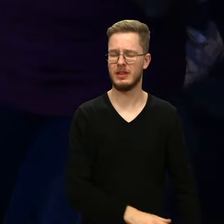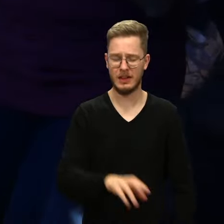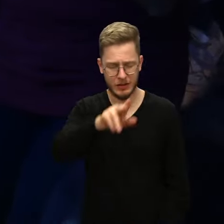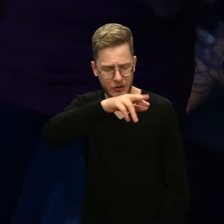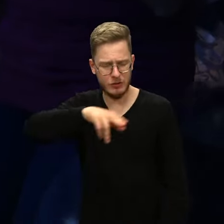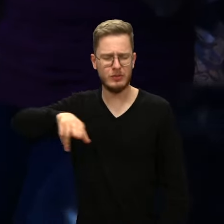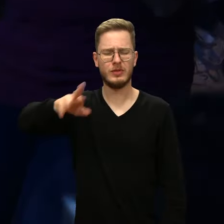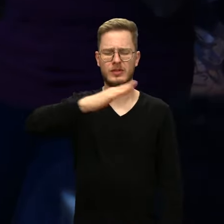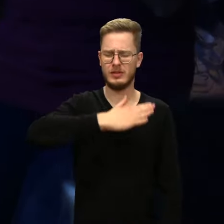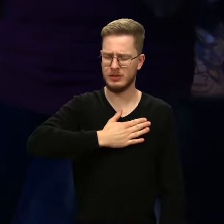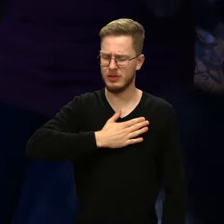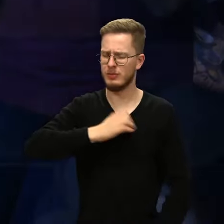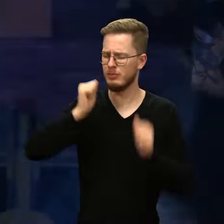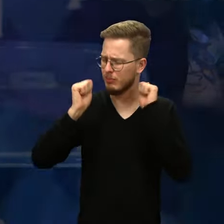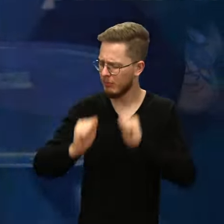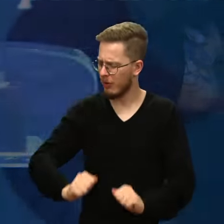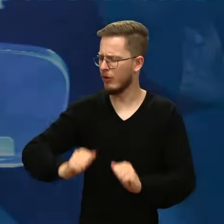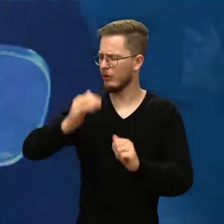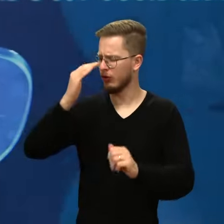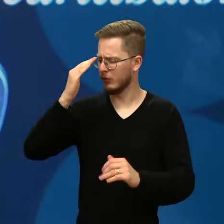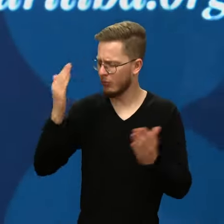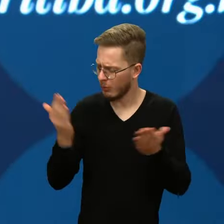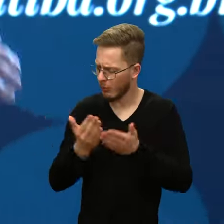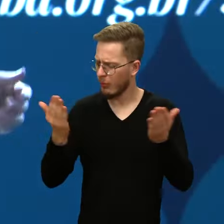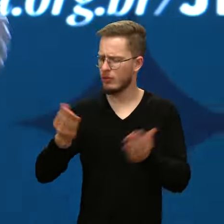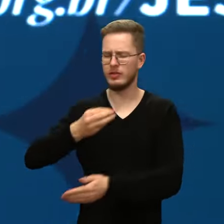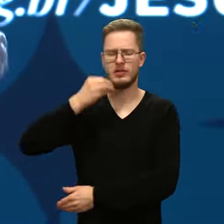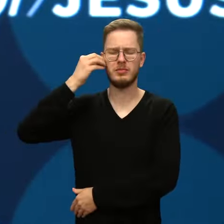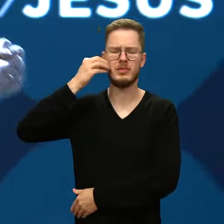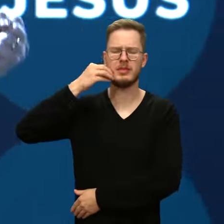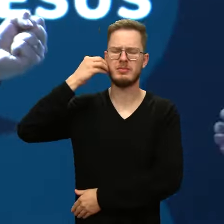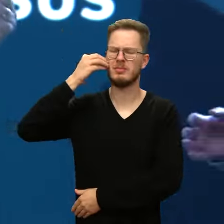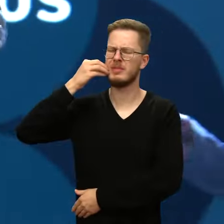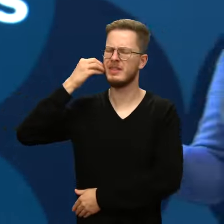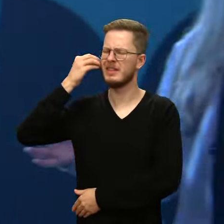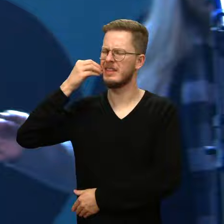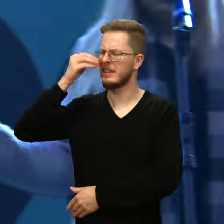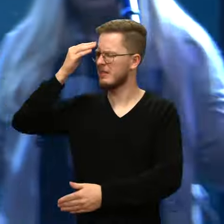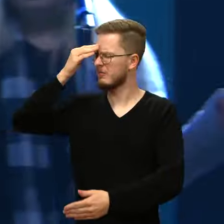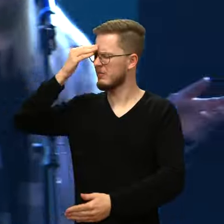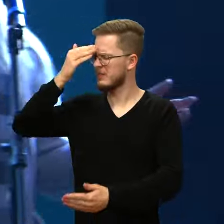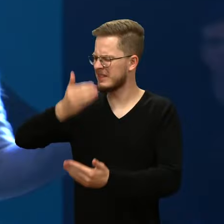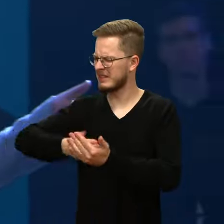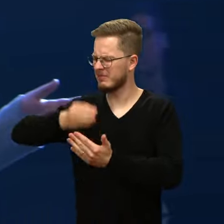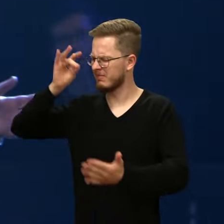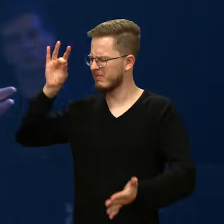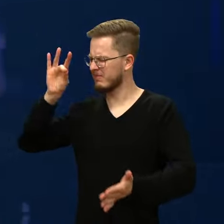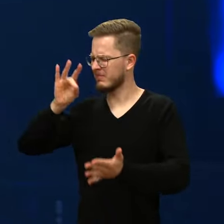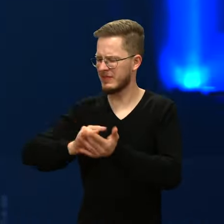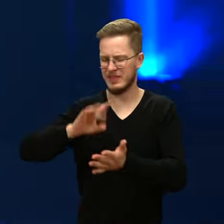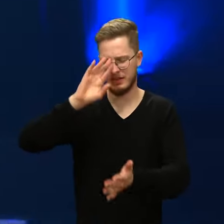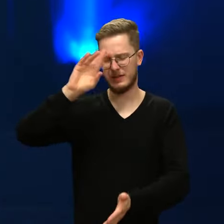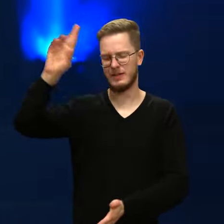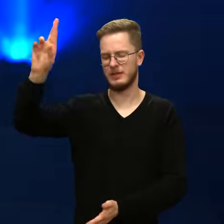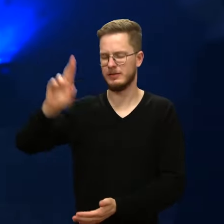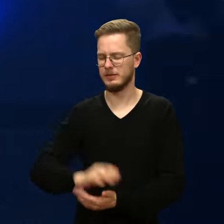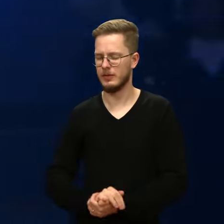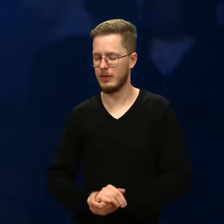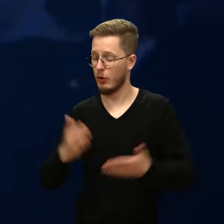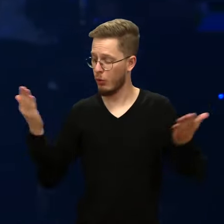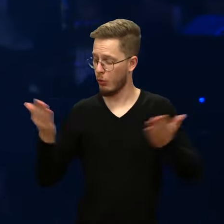irmãos possam hoje provar, Senhor, da certeza do Senhor. Hoje nós agradecemos, Pai,